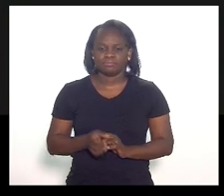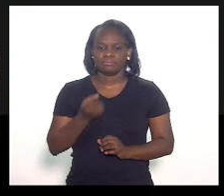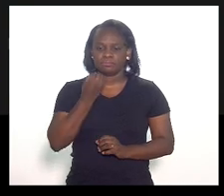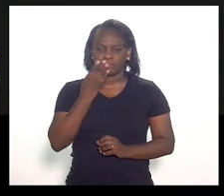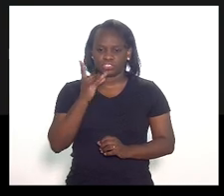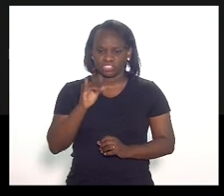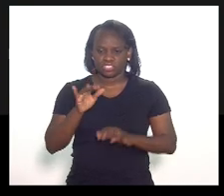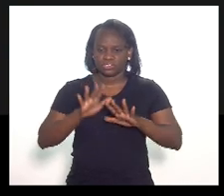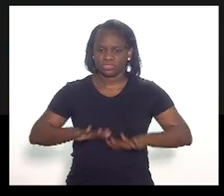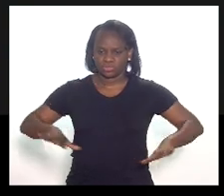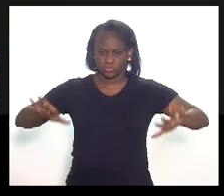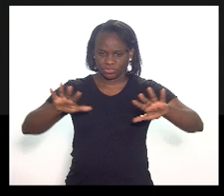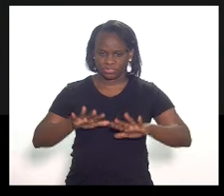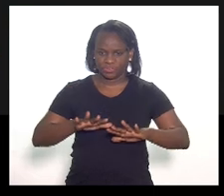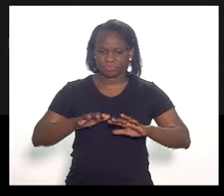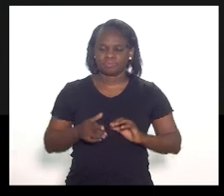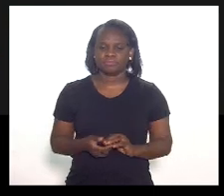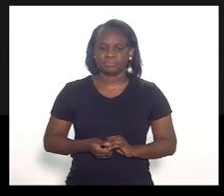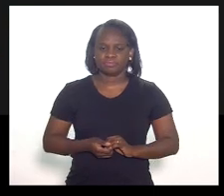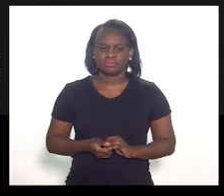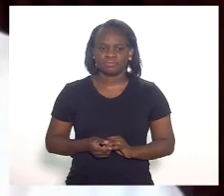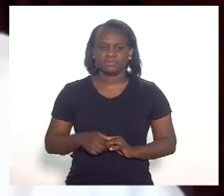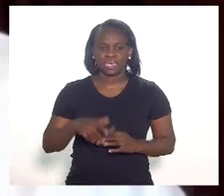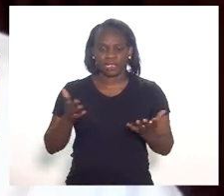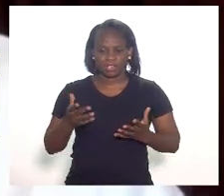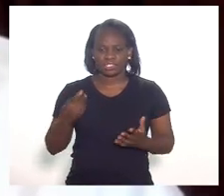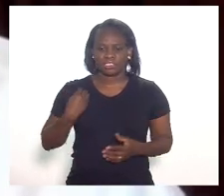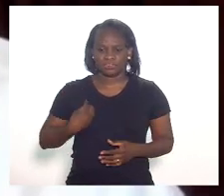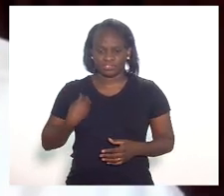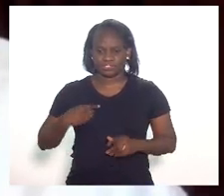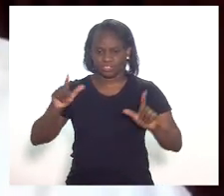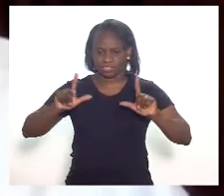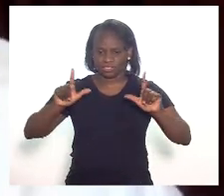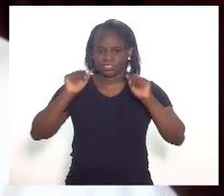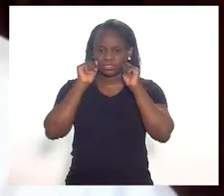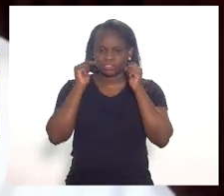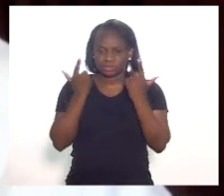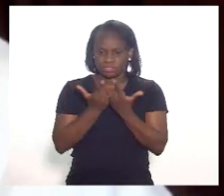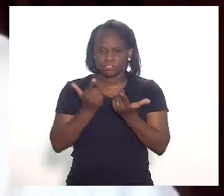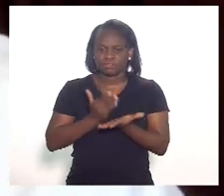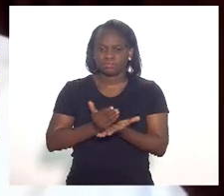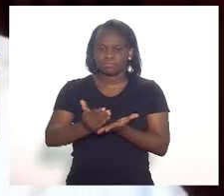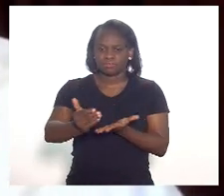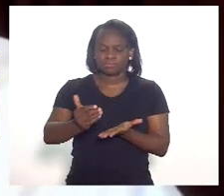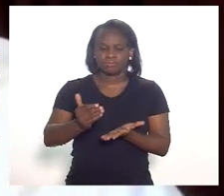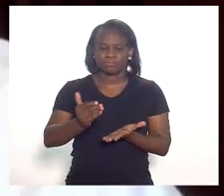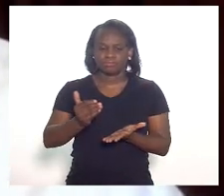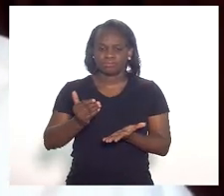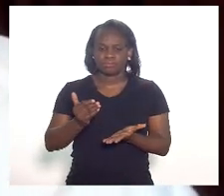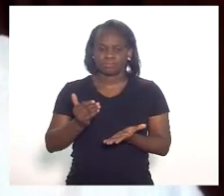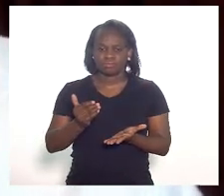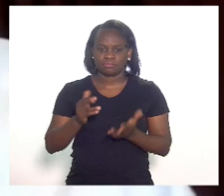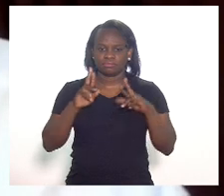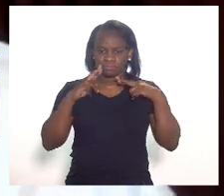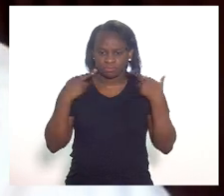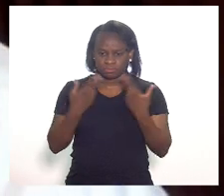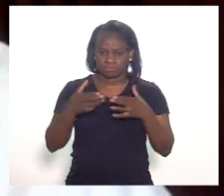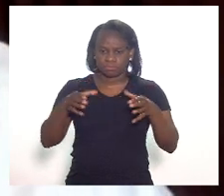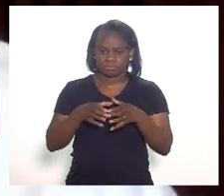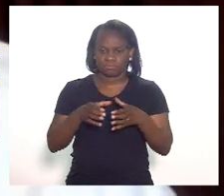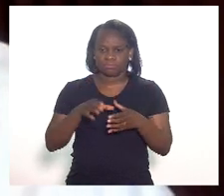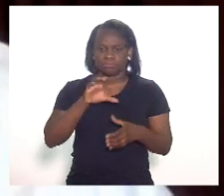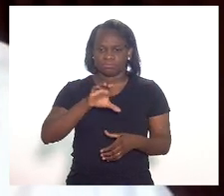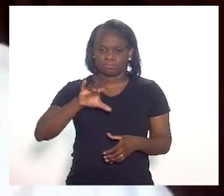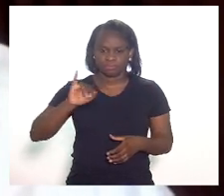Bom dia a todos e a todas. Estamos ao vivo na TV Alerje. Damos início à reunião da Comissão